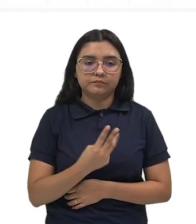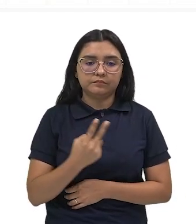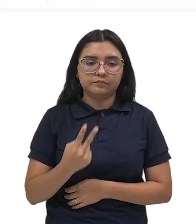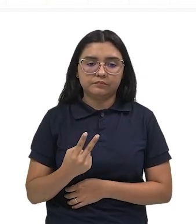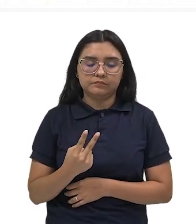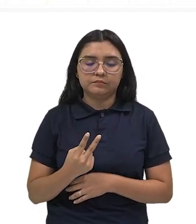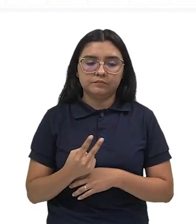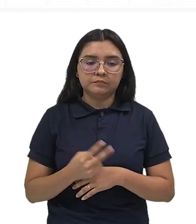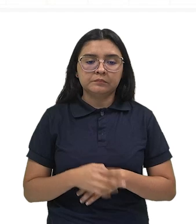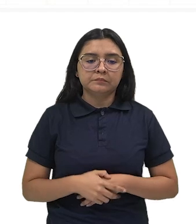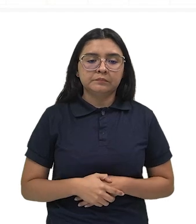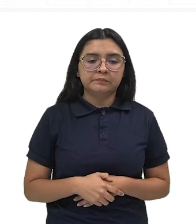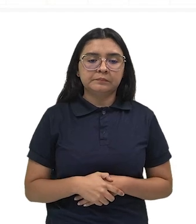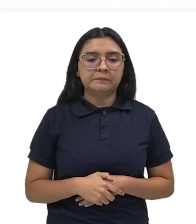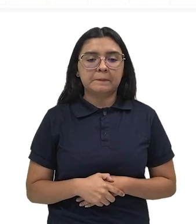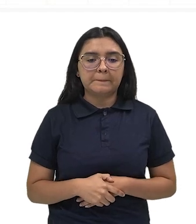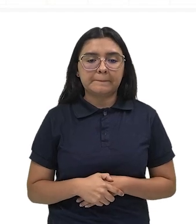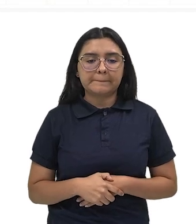32,